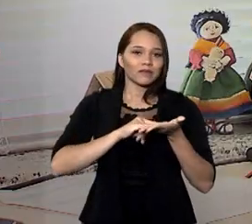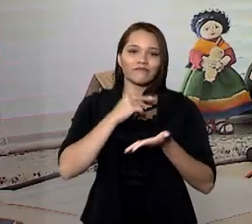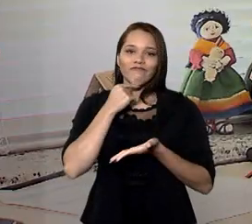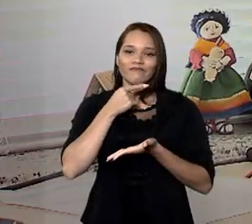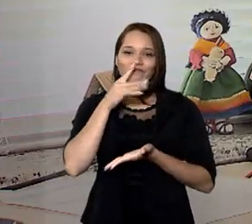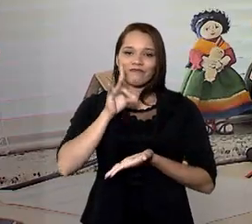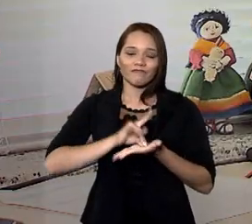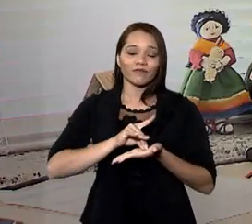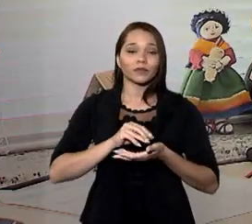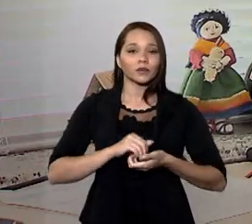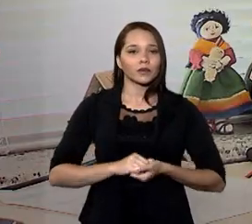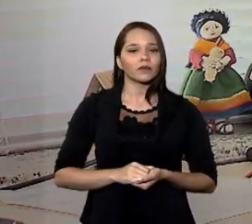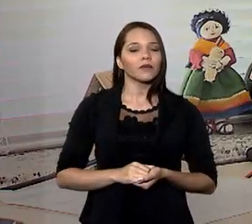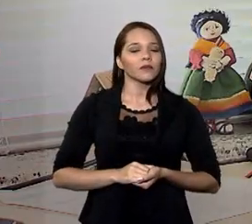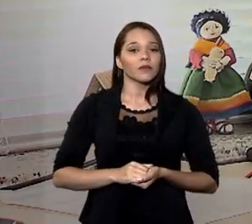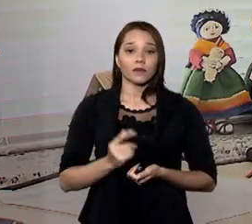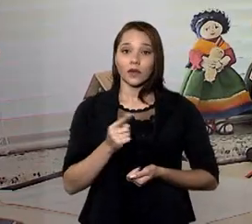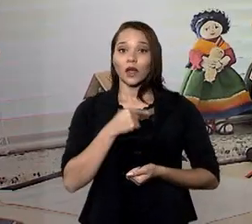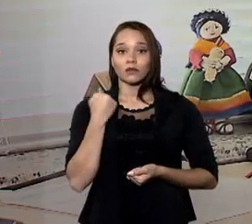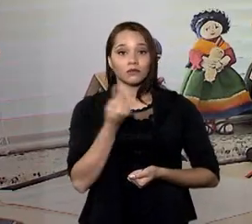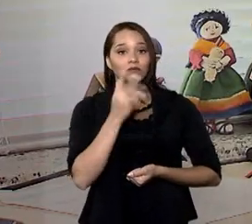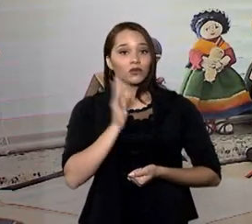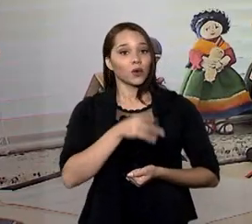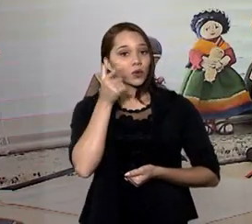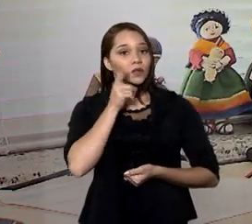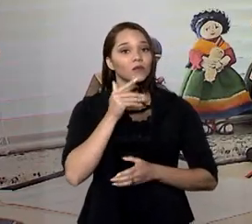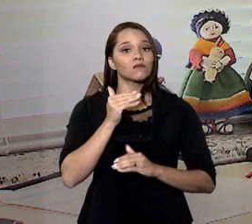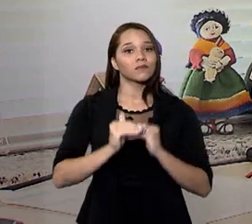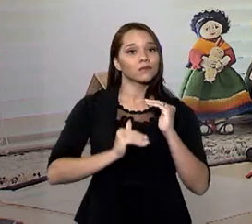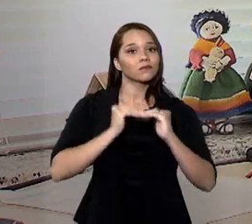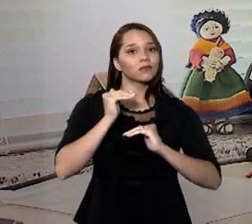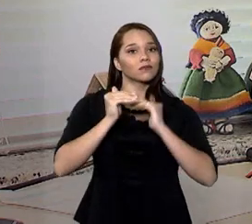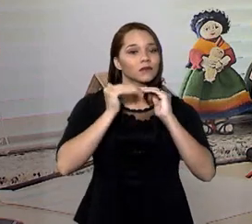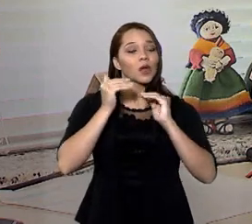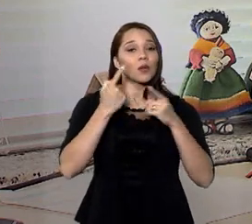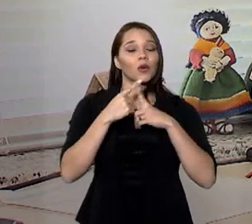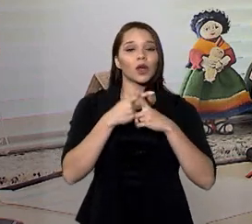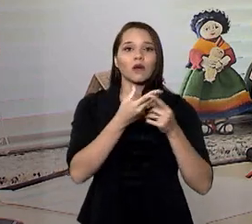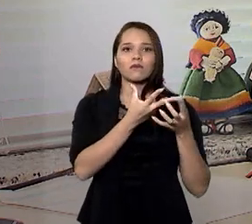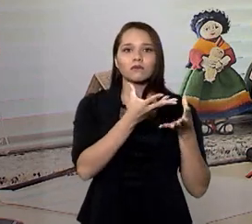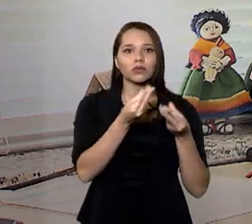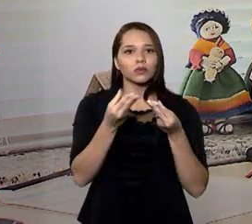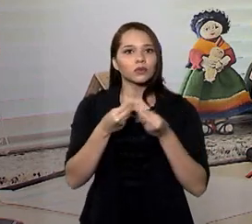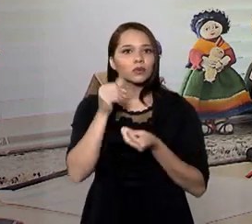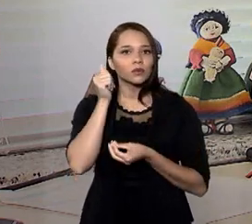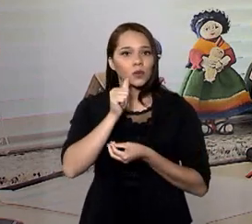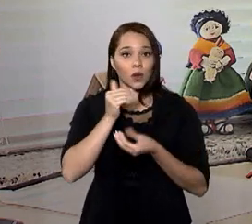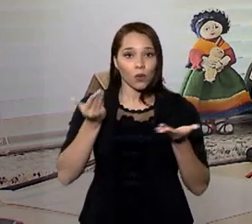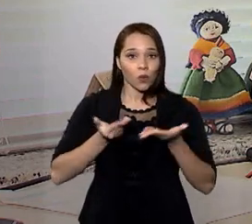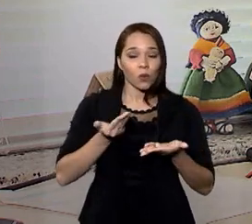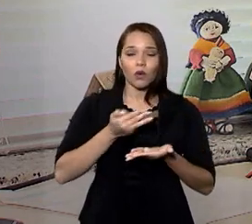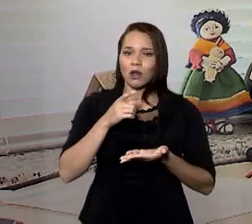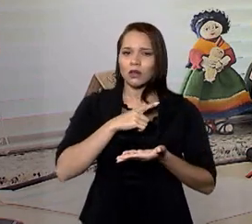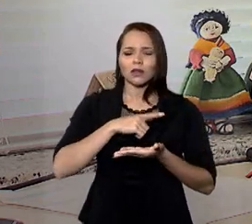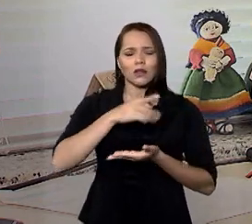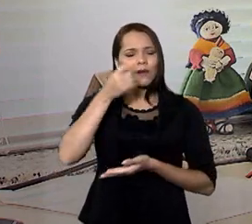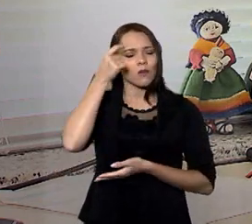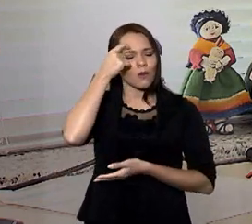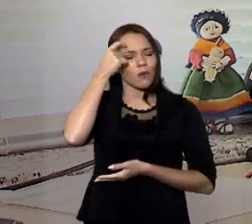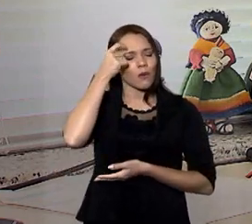a gente já conseguiu avançar muito no sentido de que muitas mulheres elas têm plena consciência